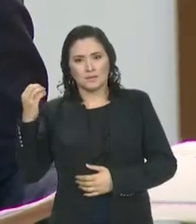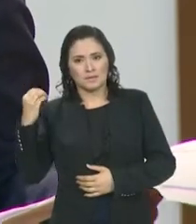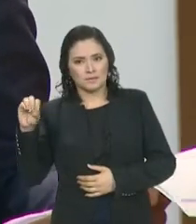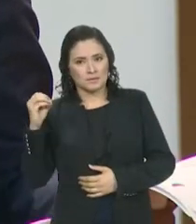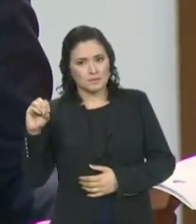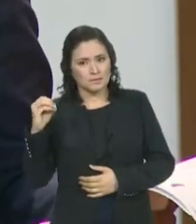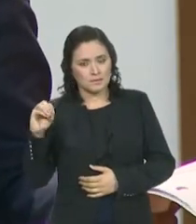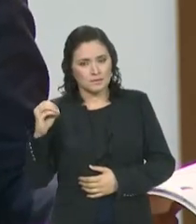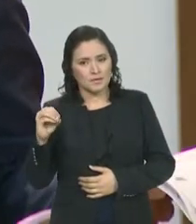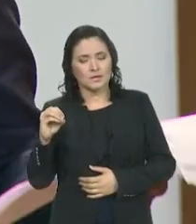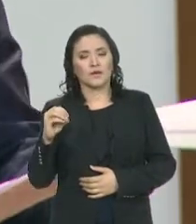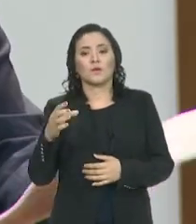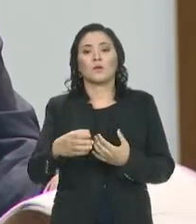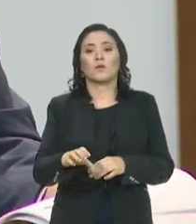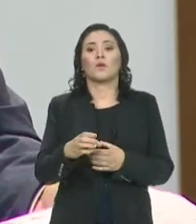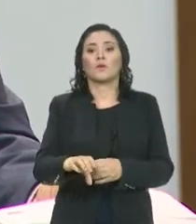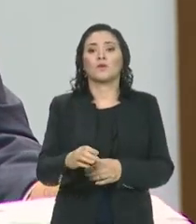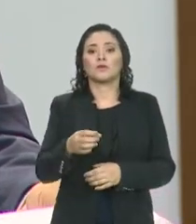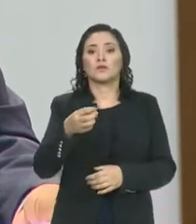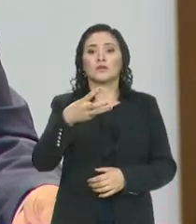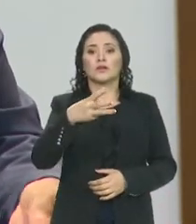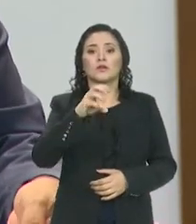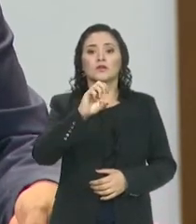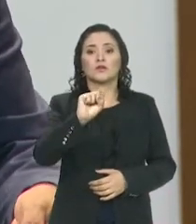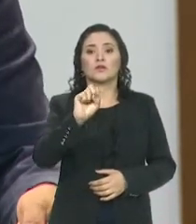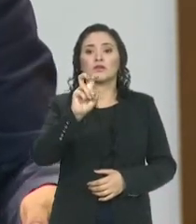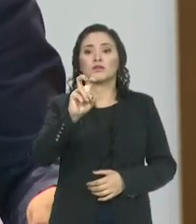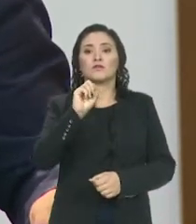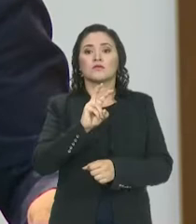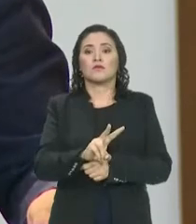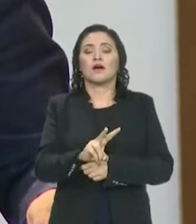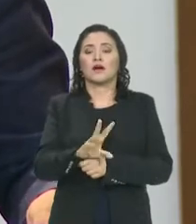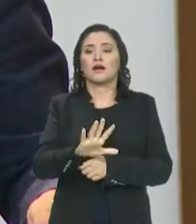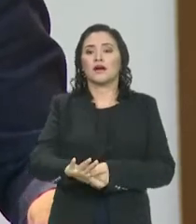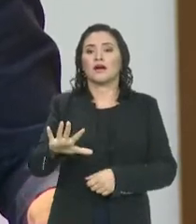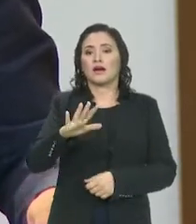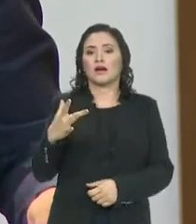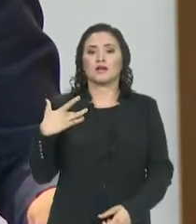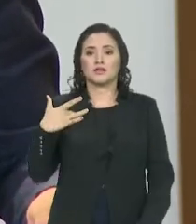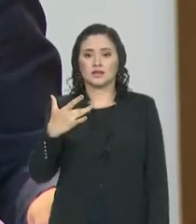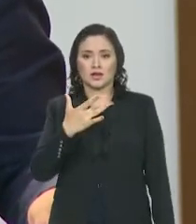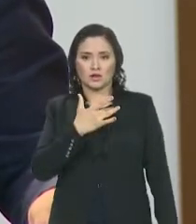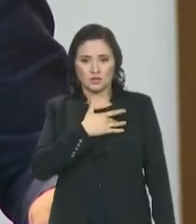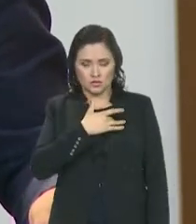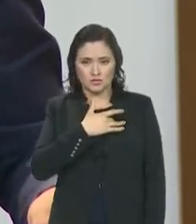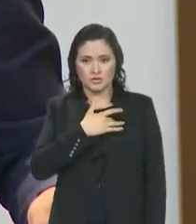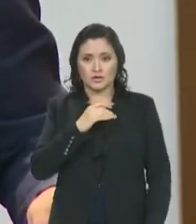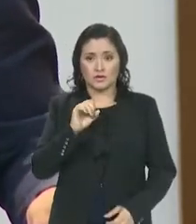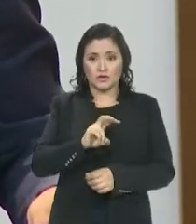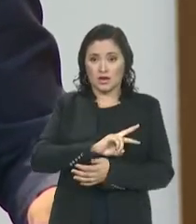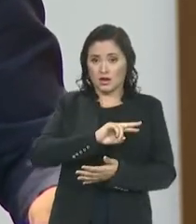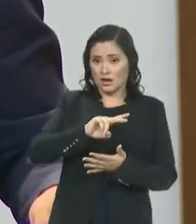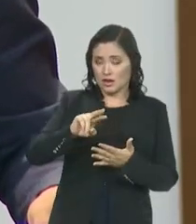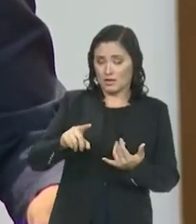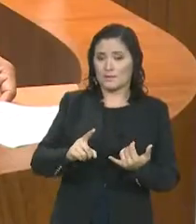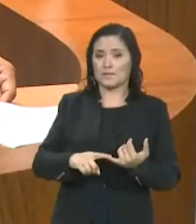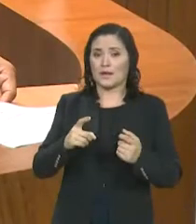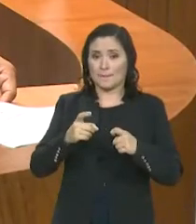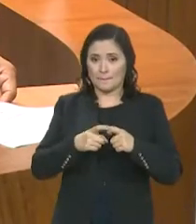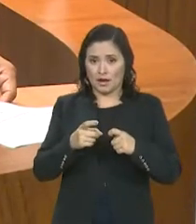para 385 vagas na área da saúde, em cargos diversos, para médicos,